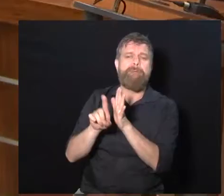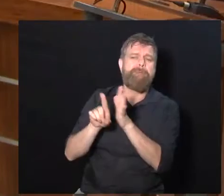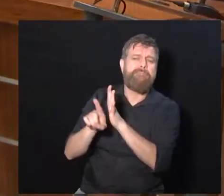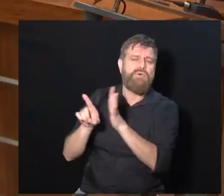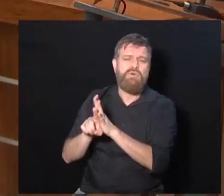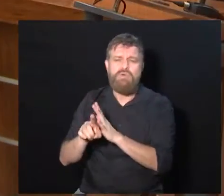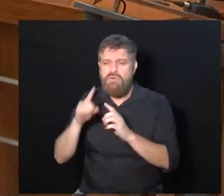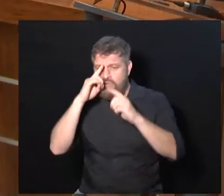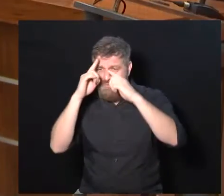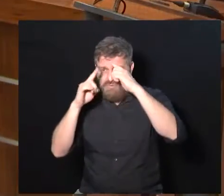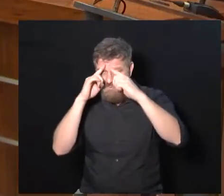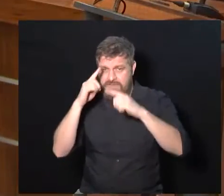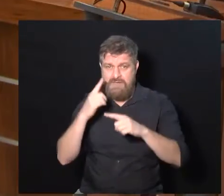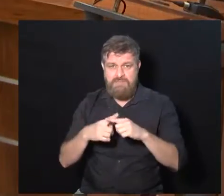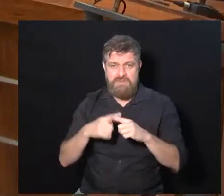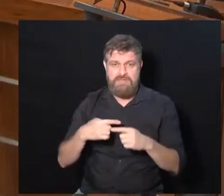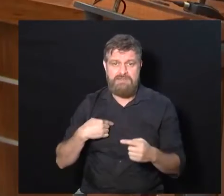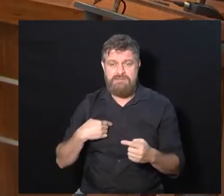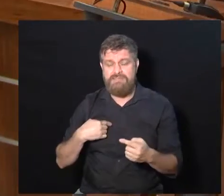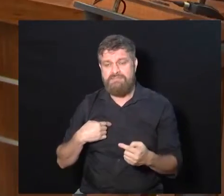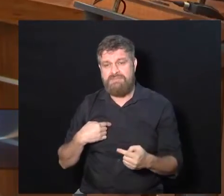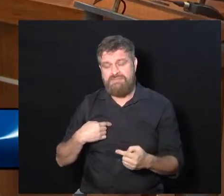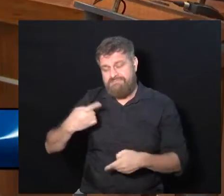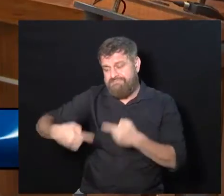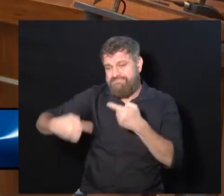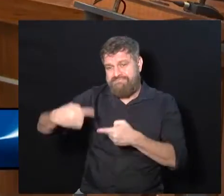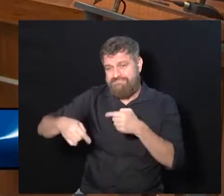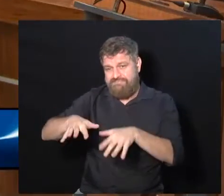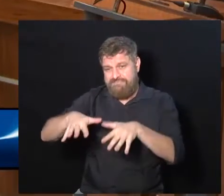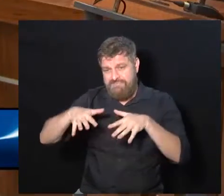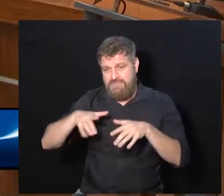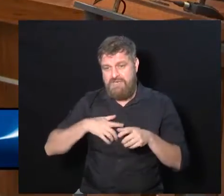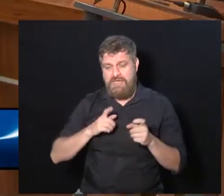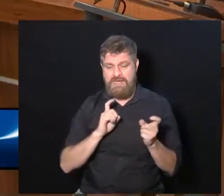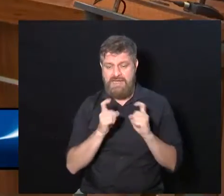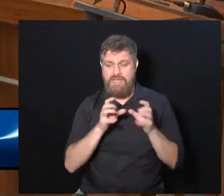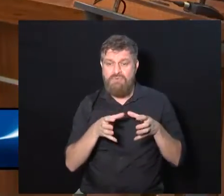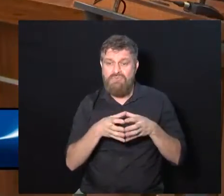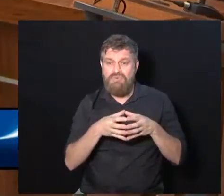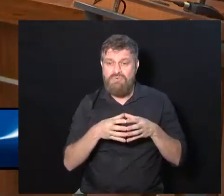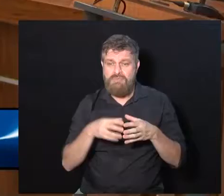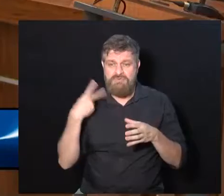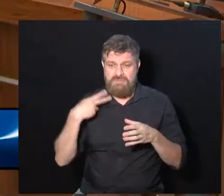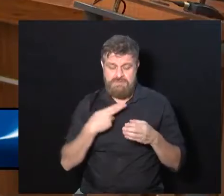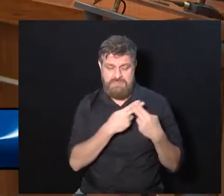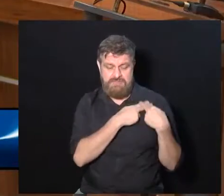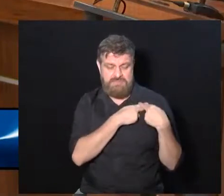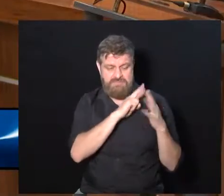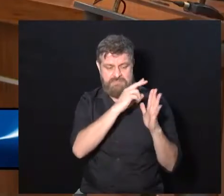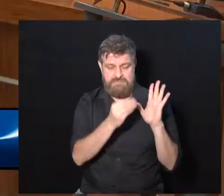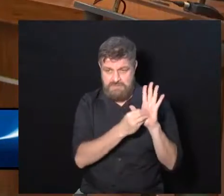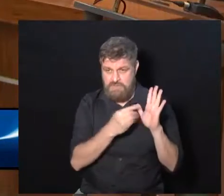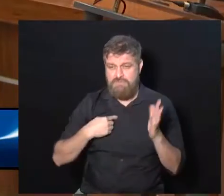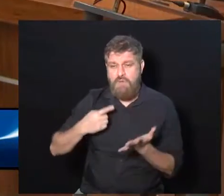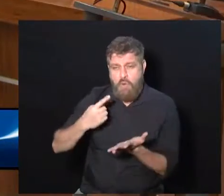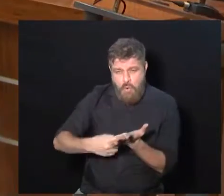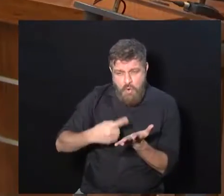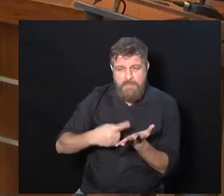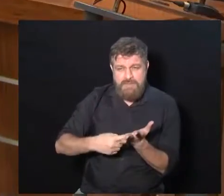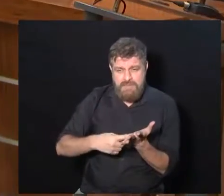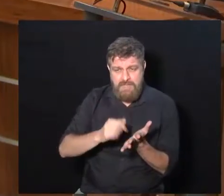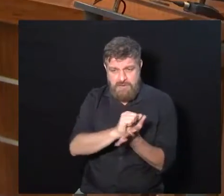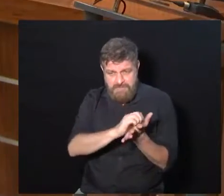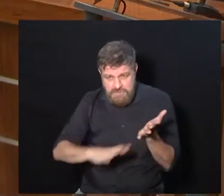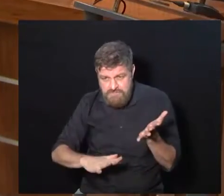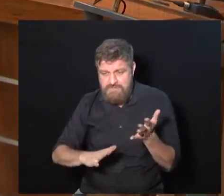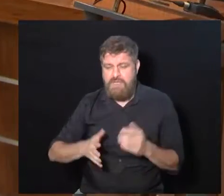assim, à parte, porque acabou não sendo um debate público, porque era uma reunião da comissão, mas nós vamos programar assim, uma atividade